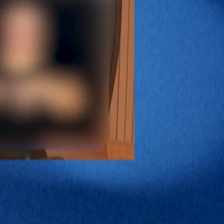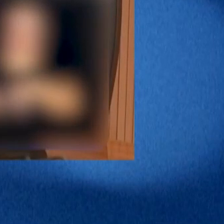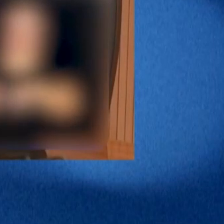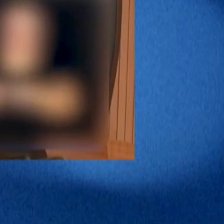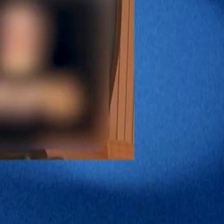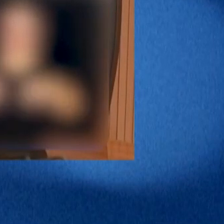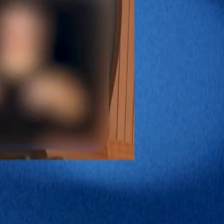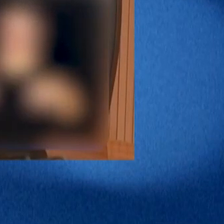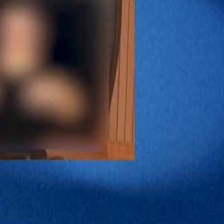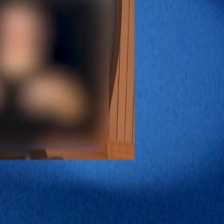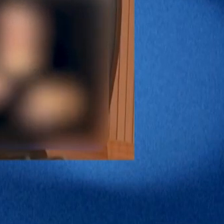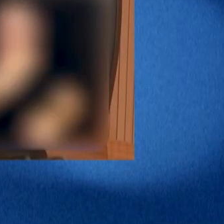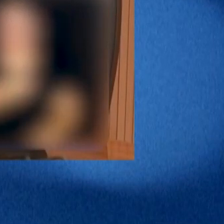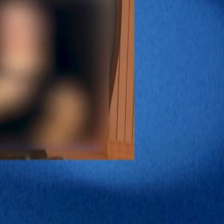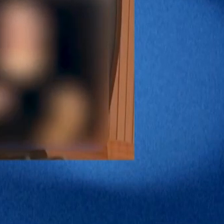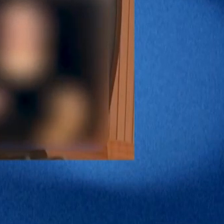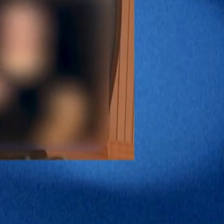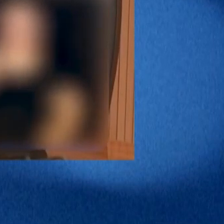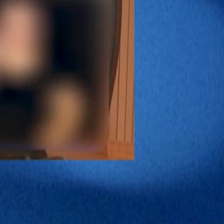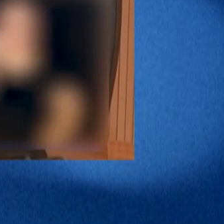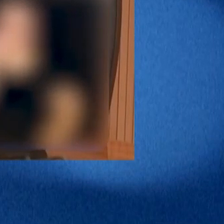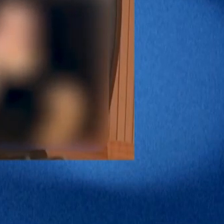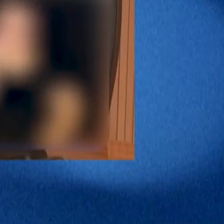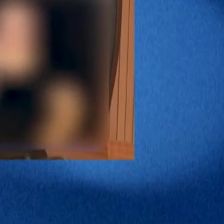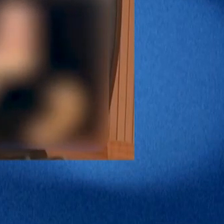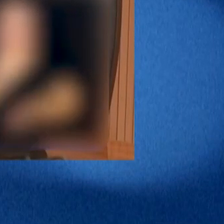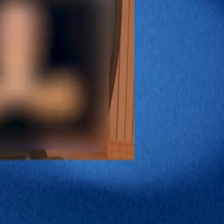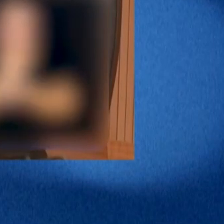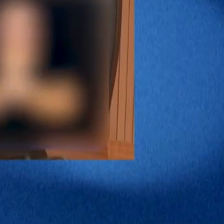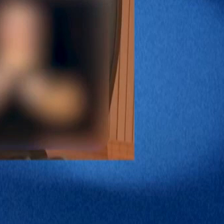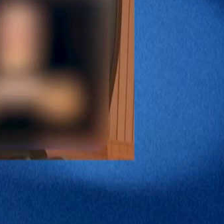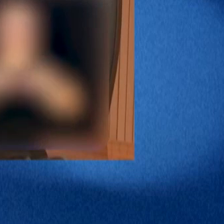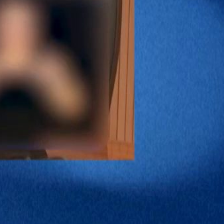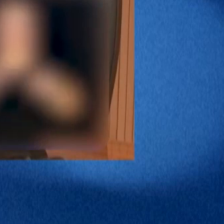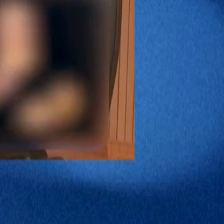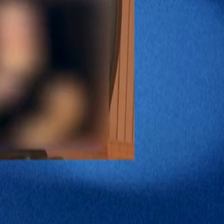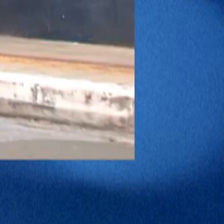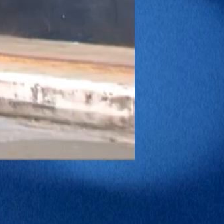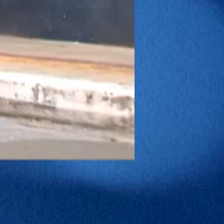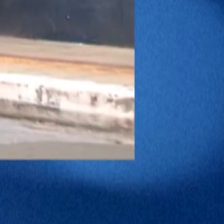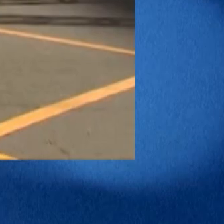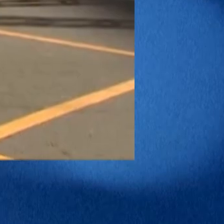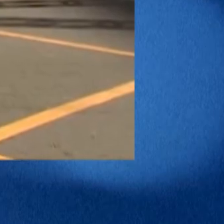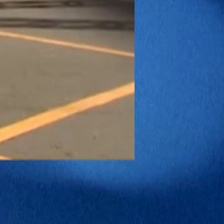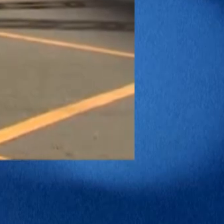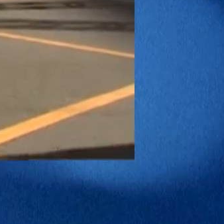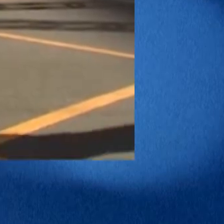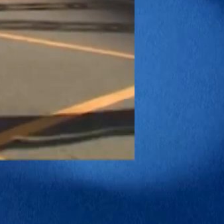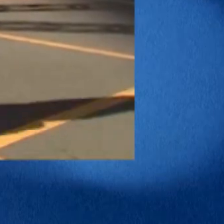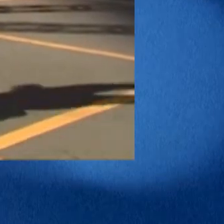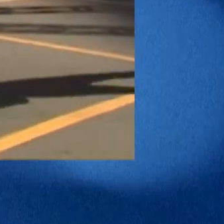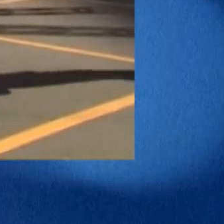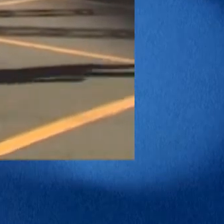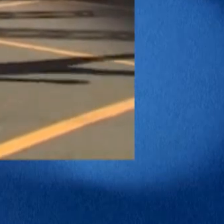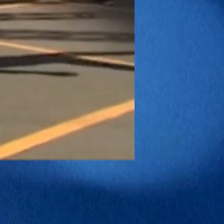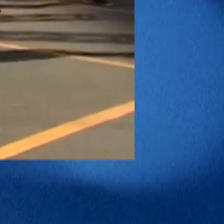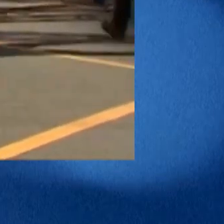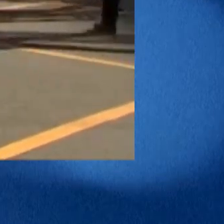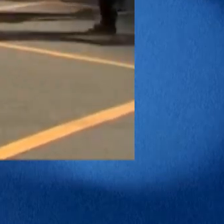Em audiência pública, a Comissão de Economia e Defesa dos Direitos do Consumidor debate o projeto de lei que